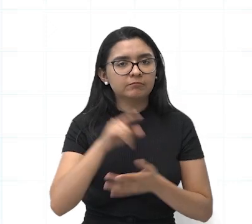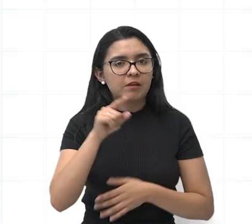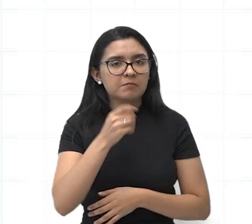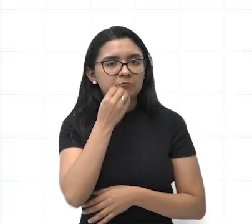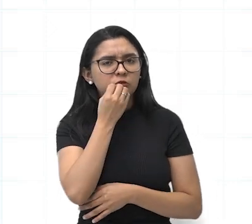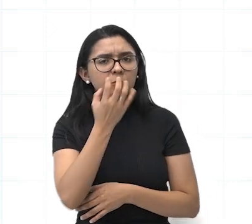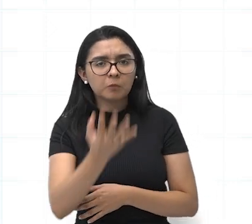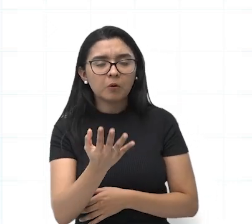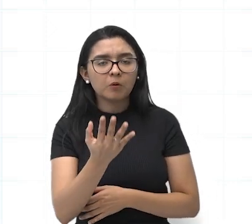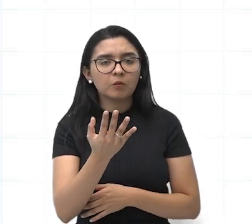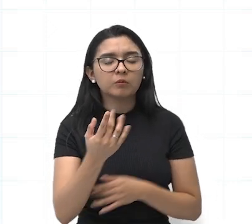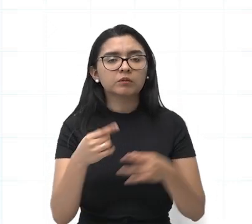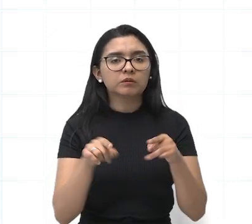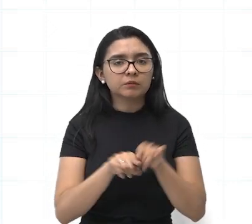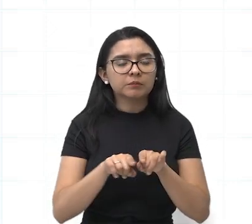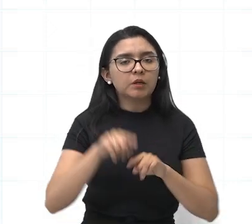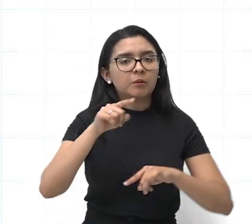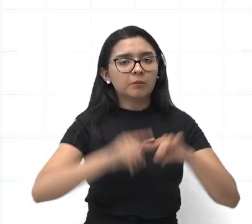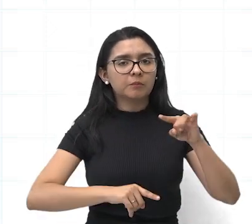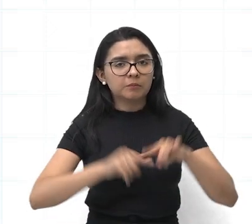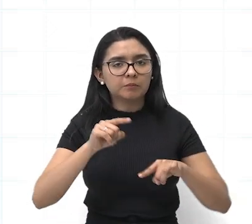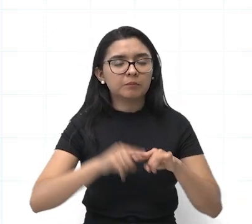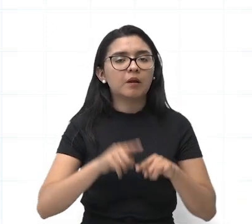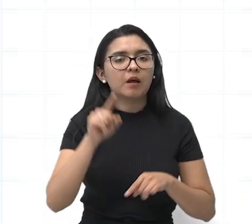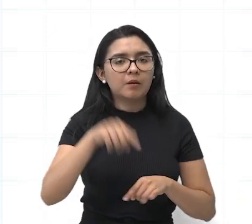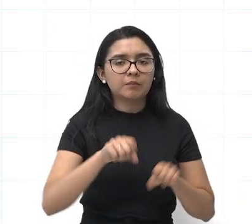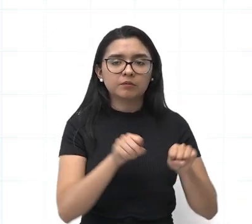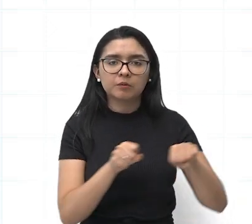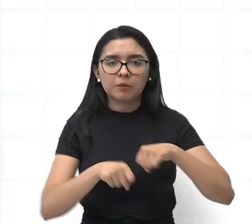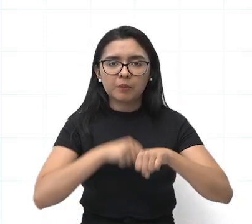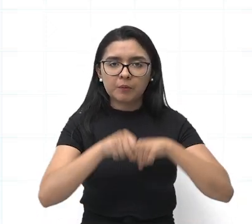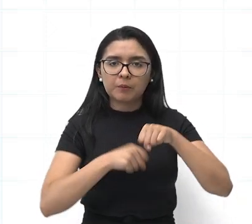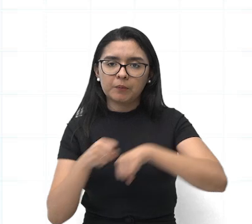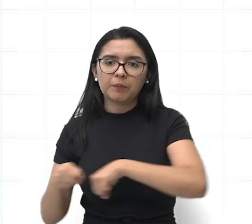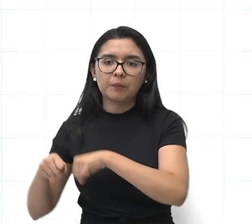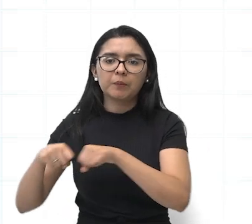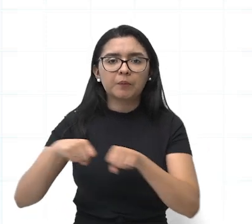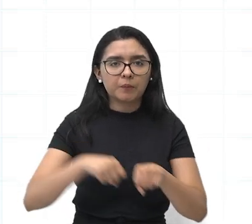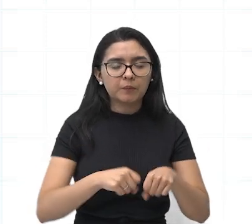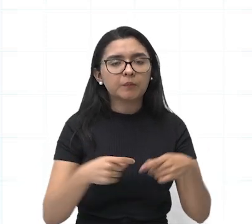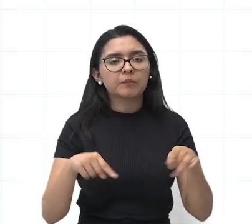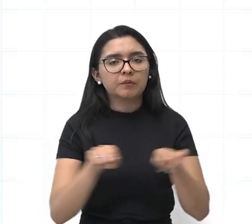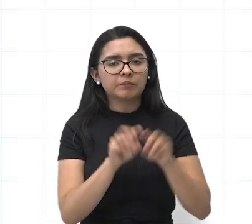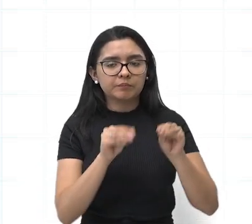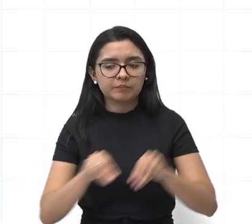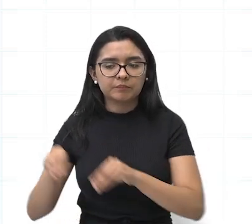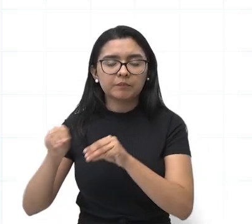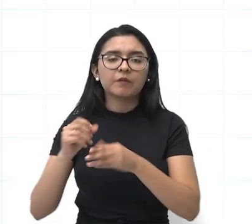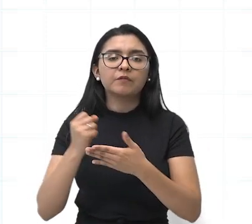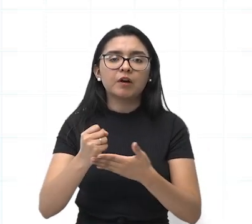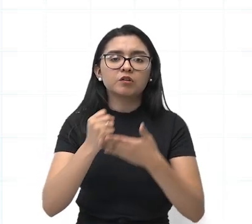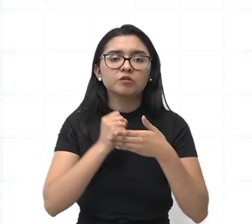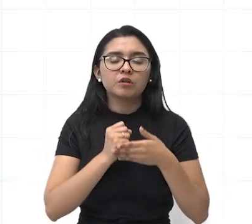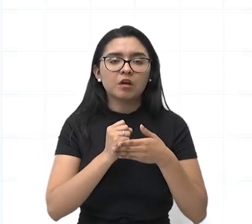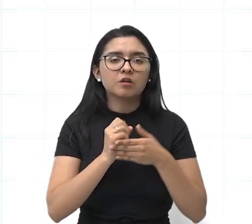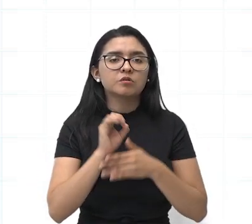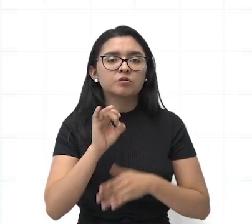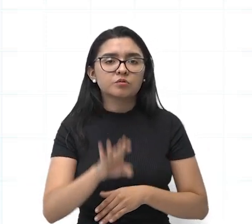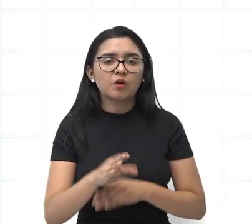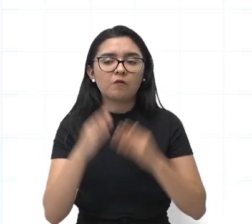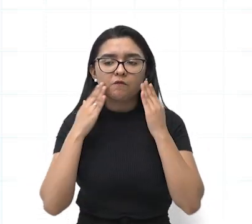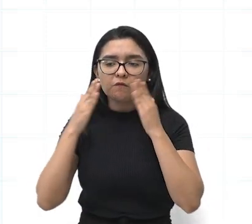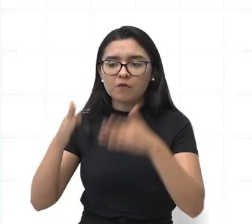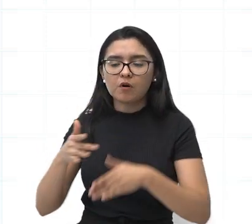estrela, né? É um objeto, é um meio de transporte que veio para ficar, porque não vai só ajudar ali a nossa questão